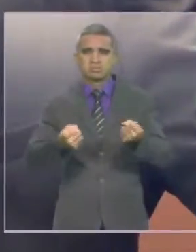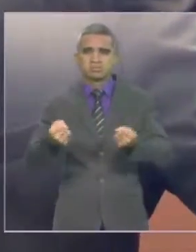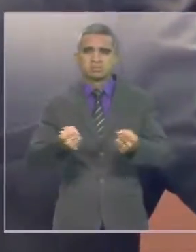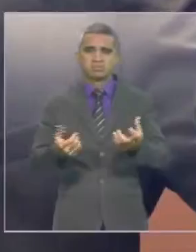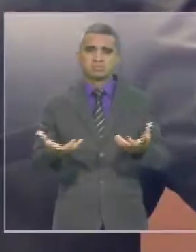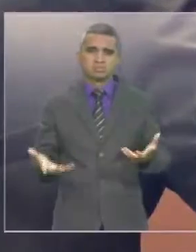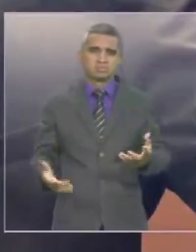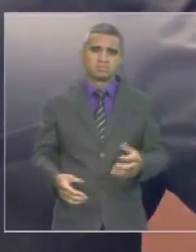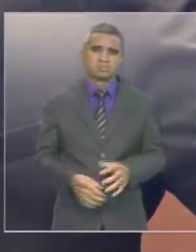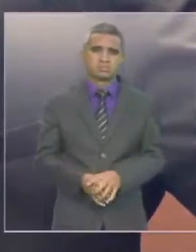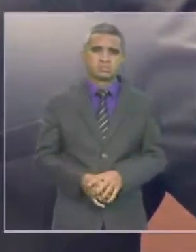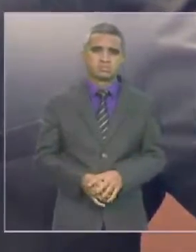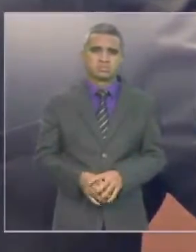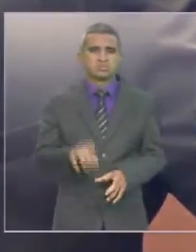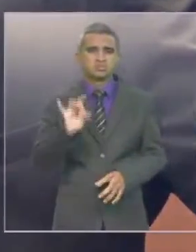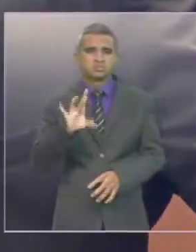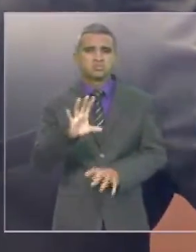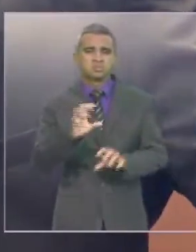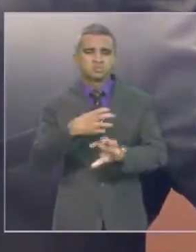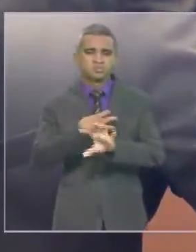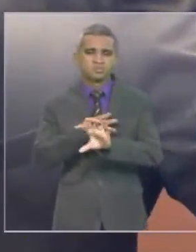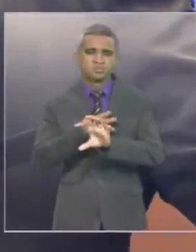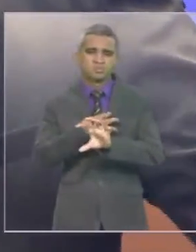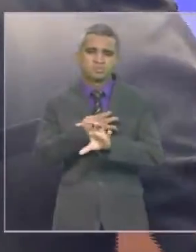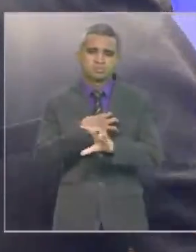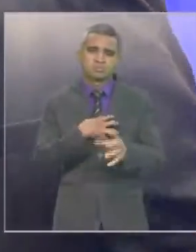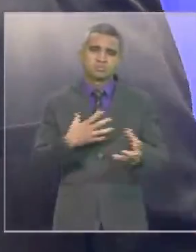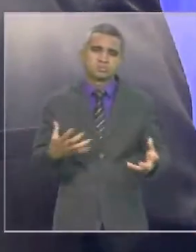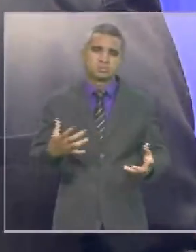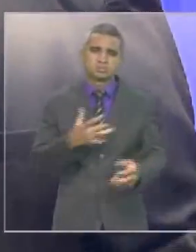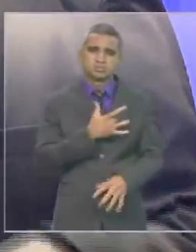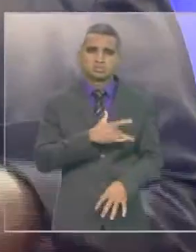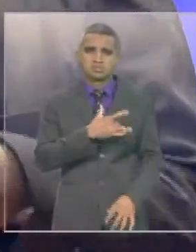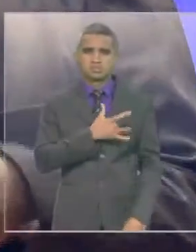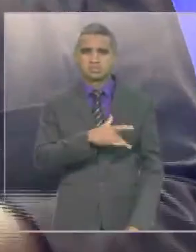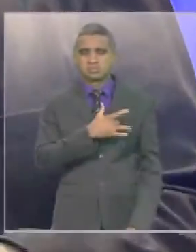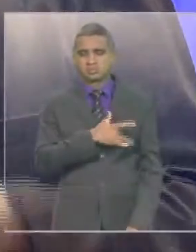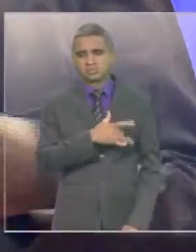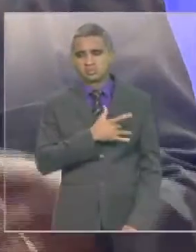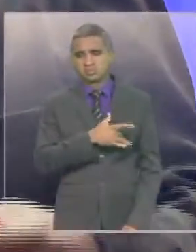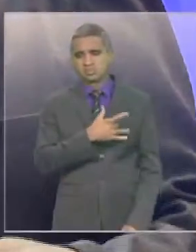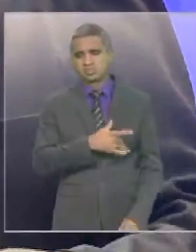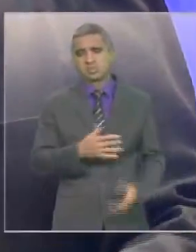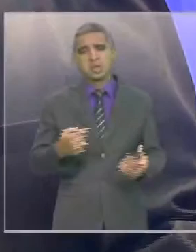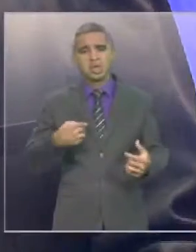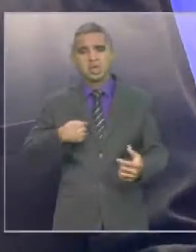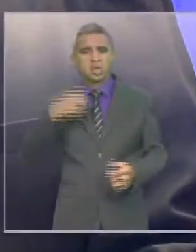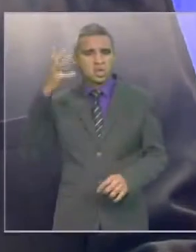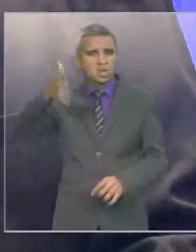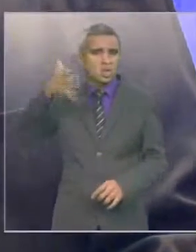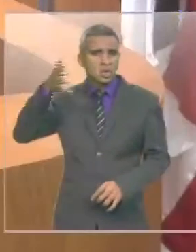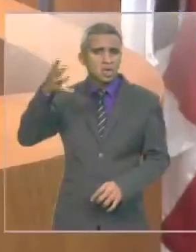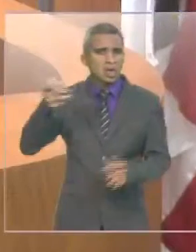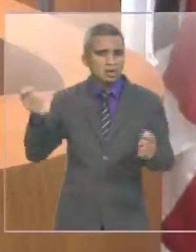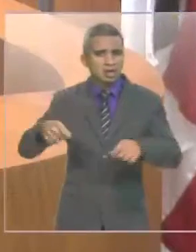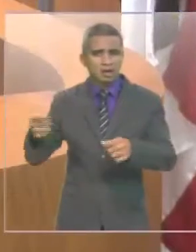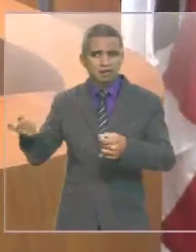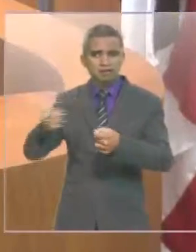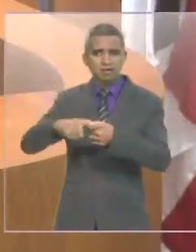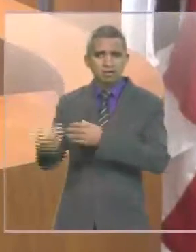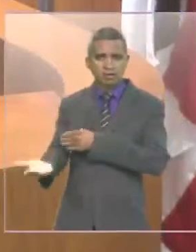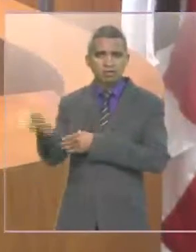nós queremos também só queremos aumentar nossas palavras não vão trazer nosso super de volta não